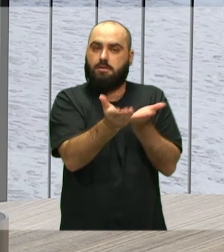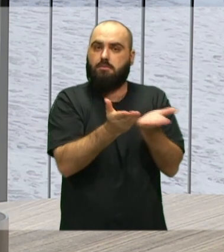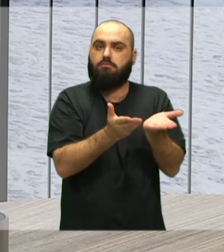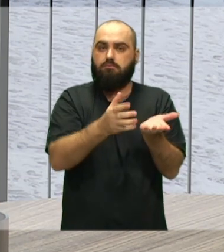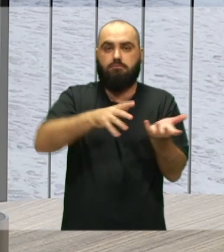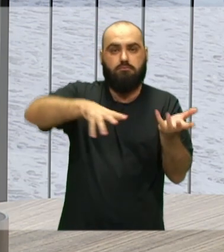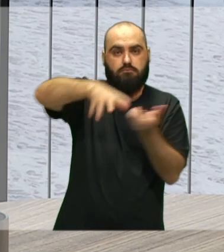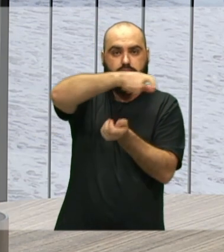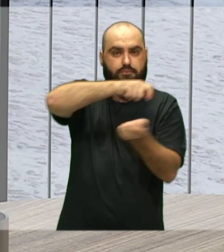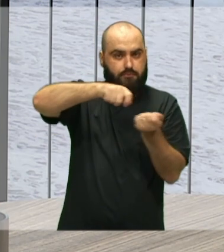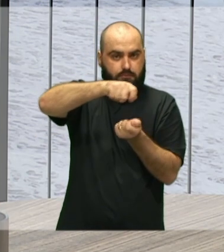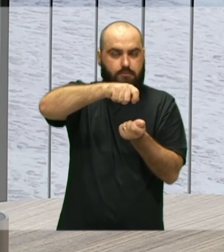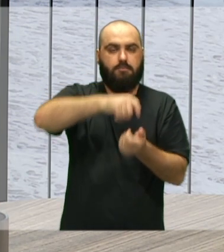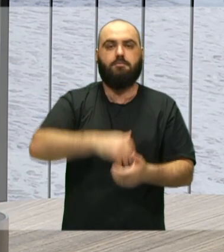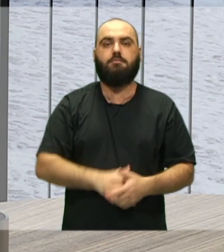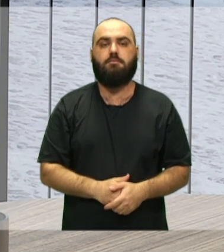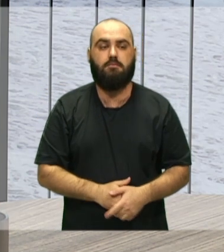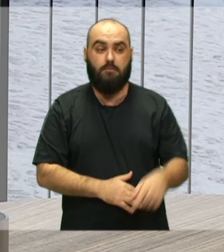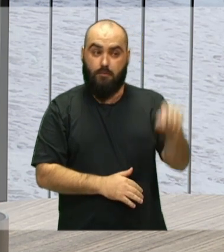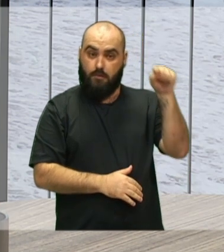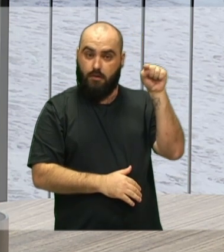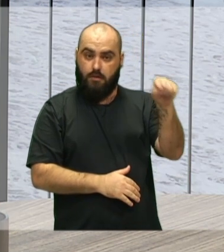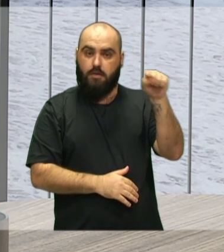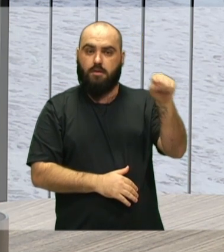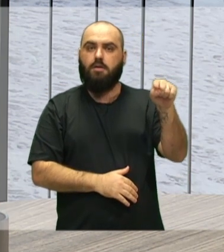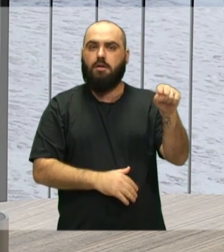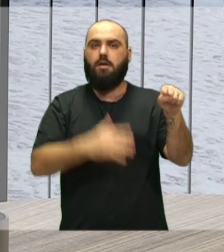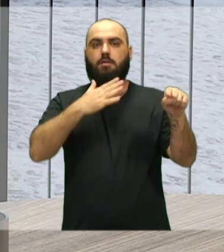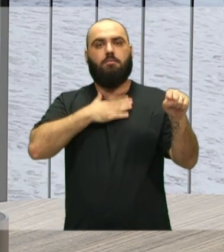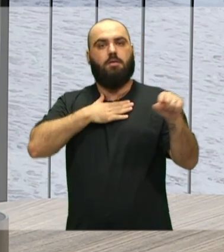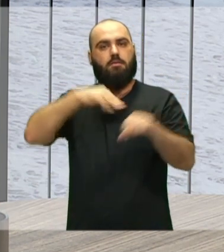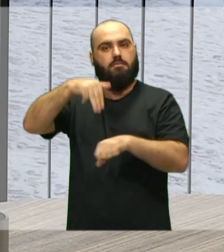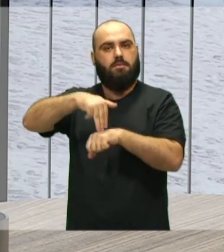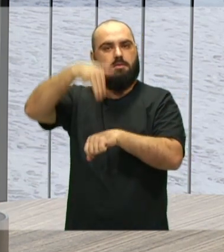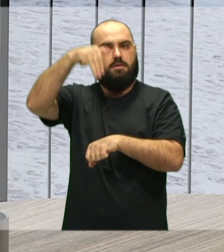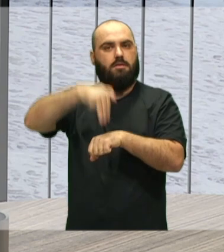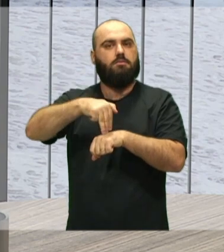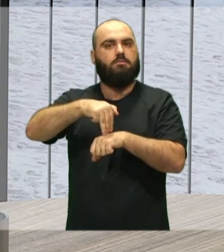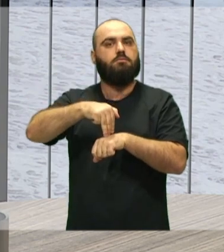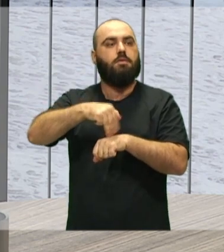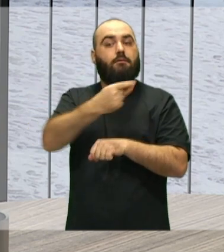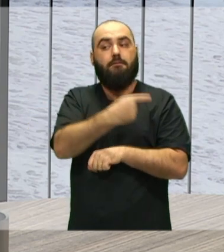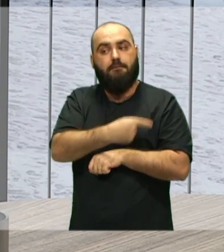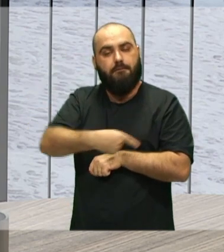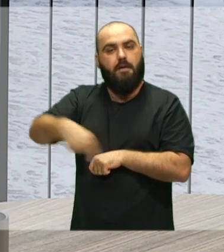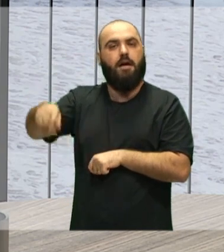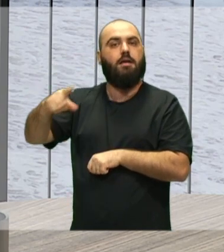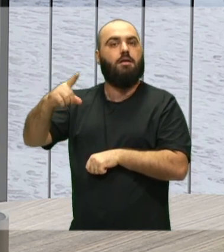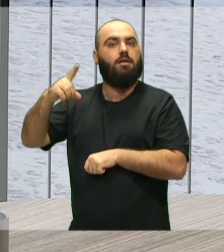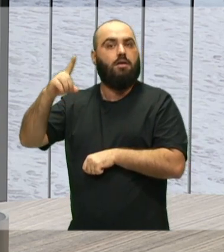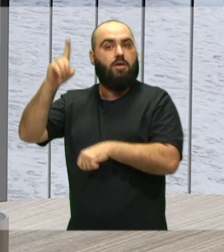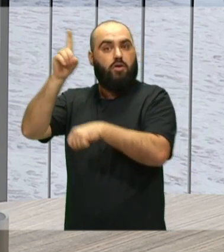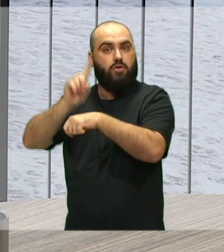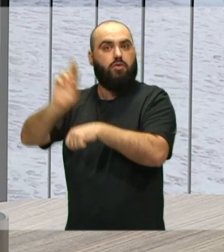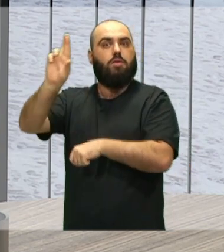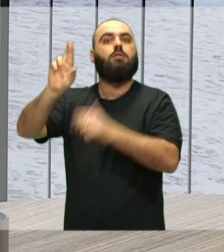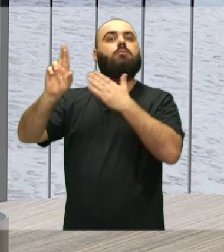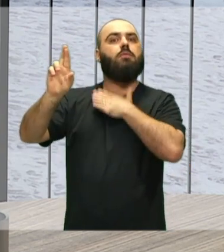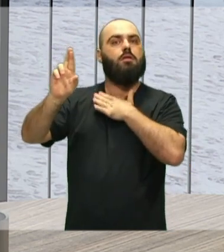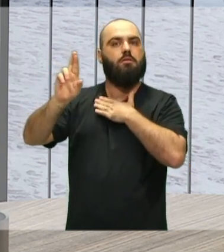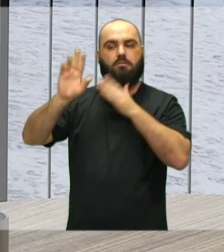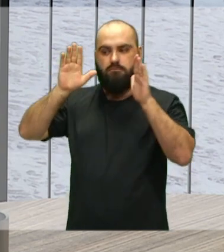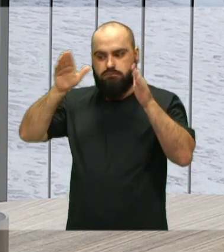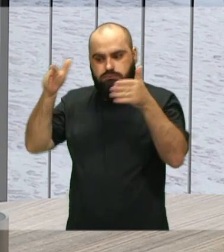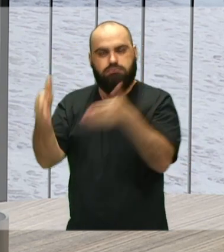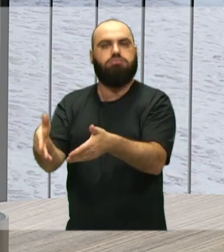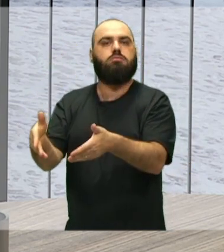Sustentáveis, que foi tema do mestrado, e ele vai ser aperfeiçoado agora no doutorado, né? E aquilo a gente